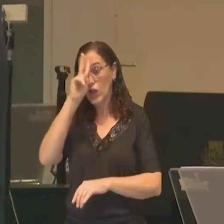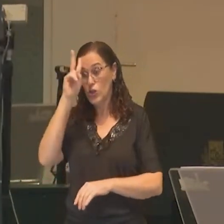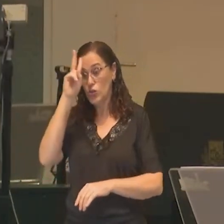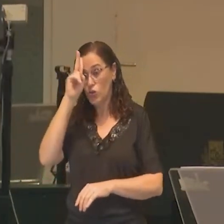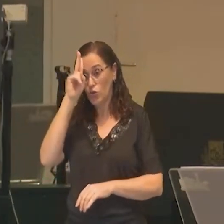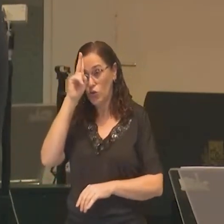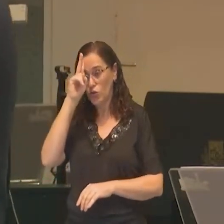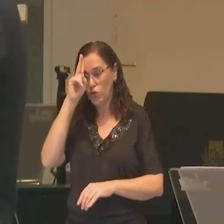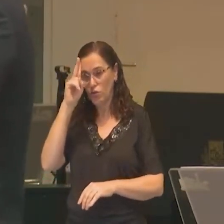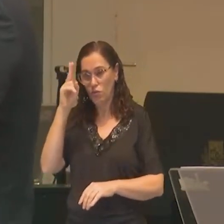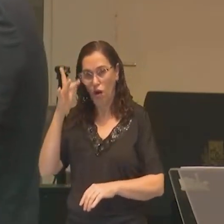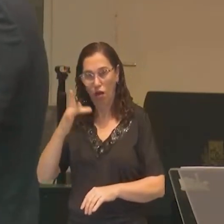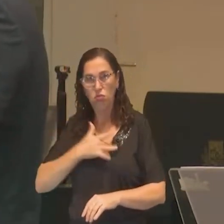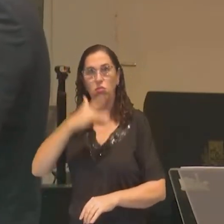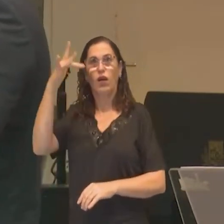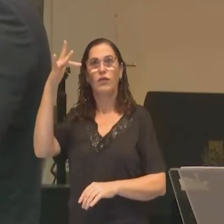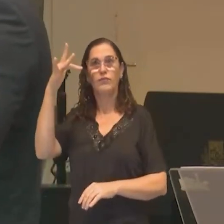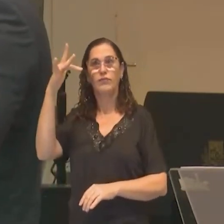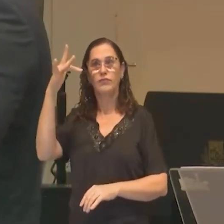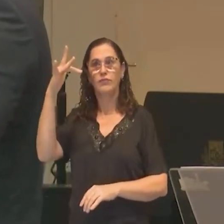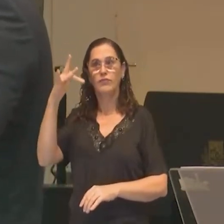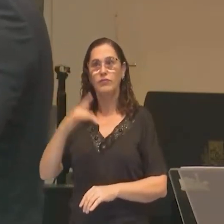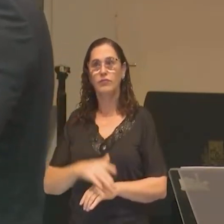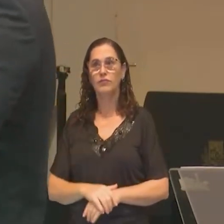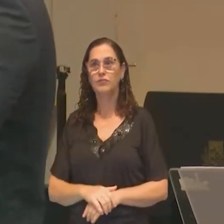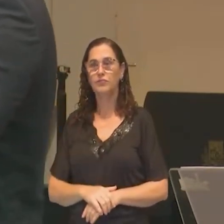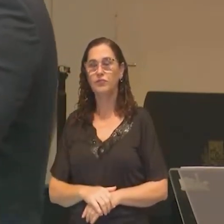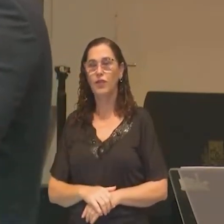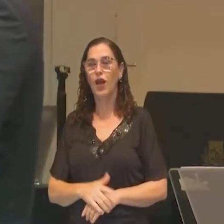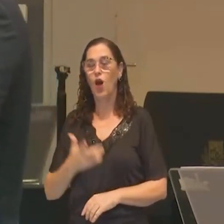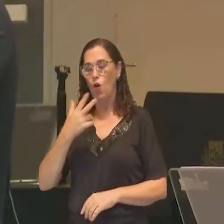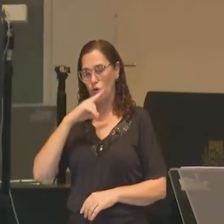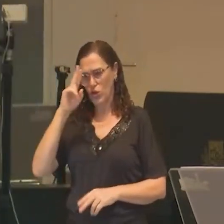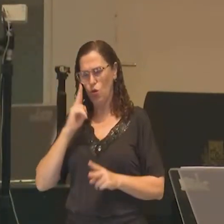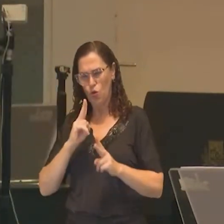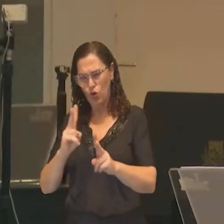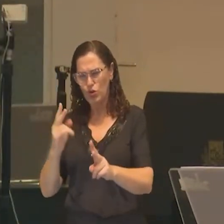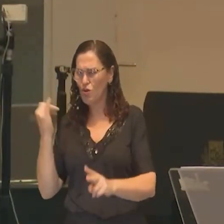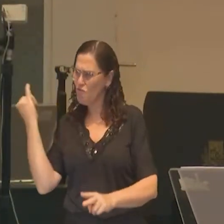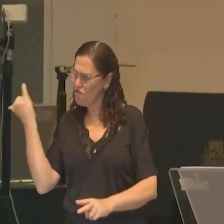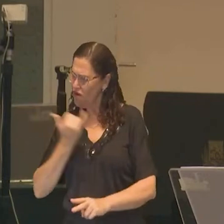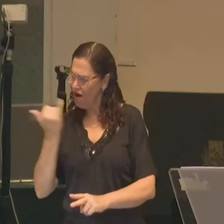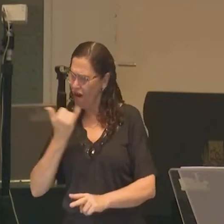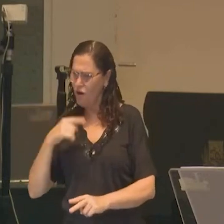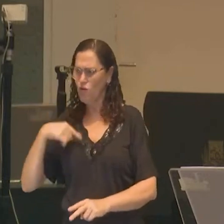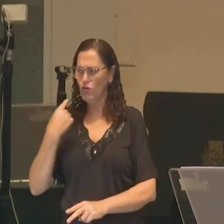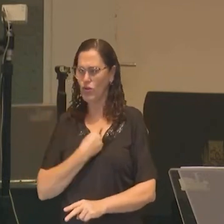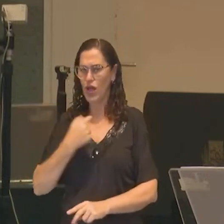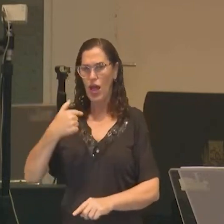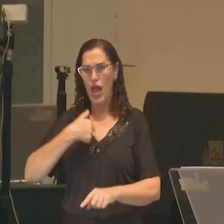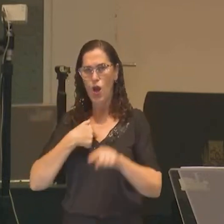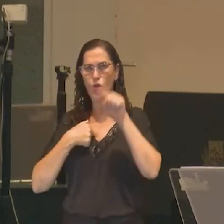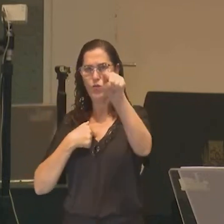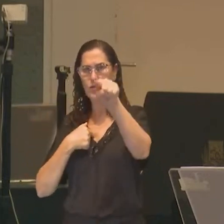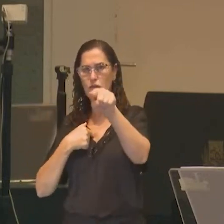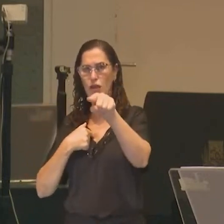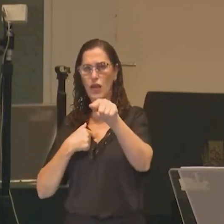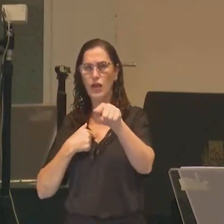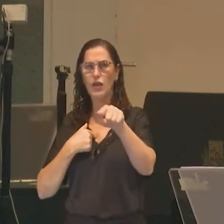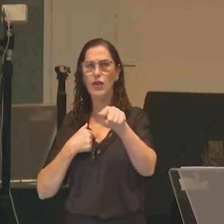um despertar. E o Senhor continua a falar conosco para que eu e você também